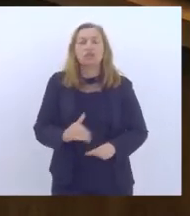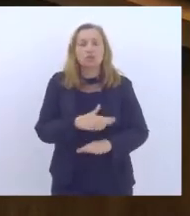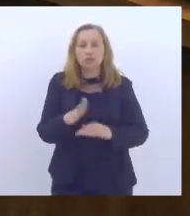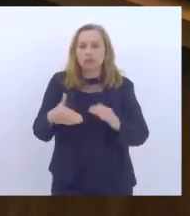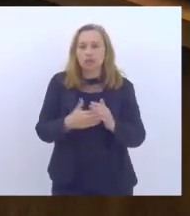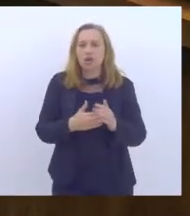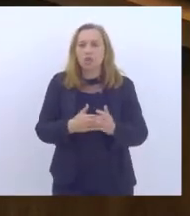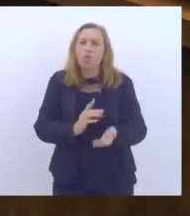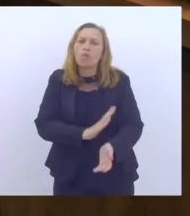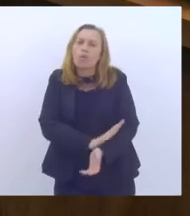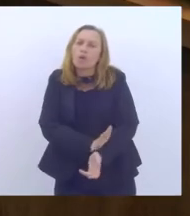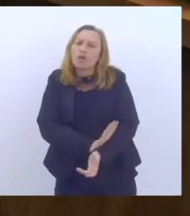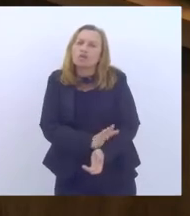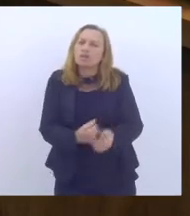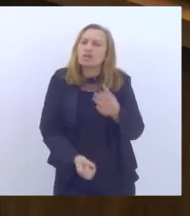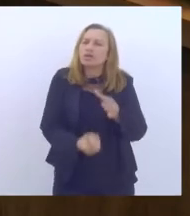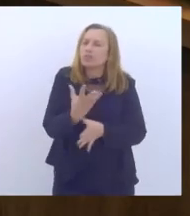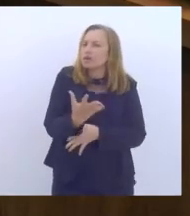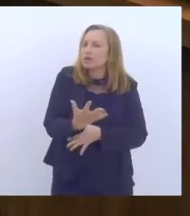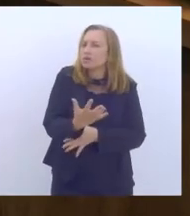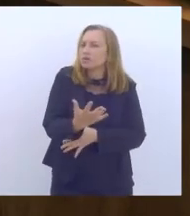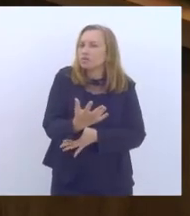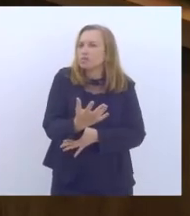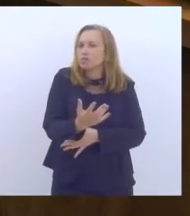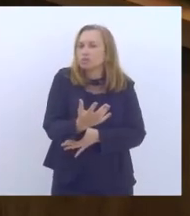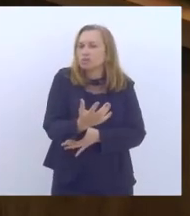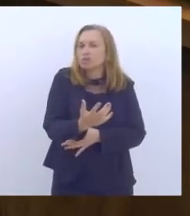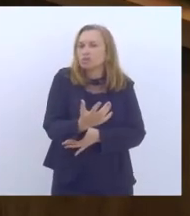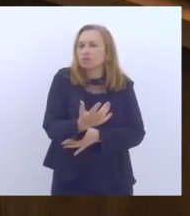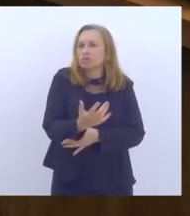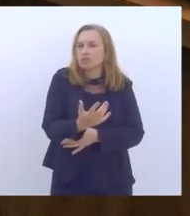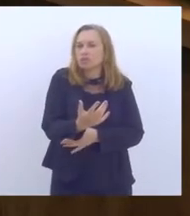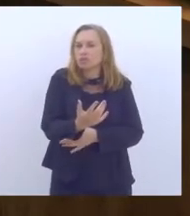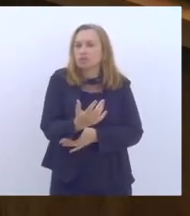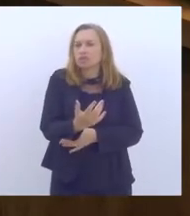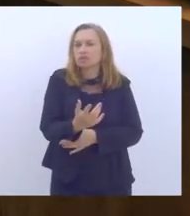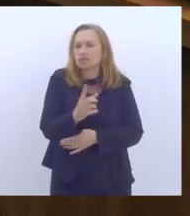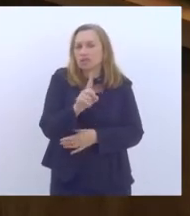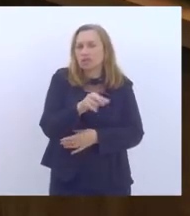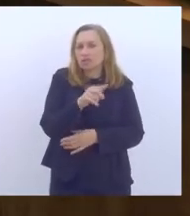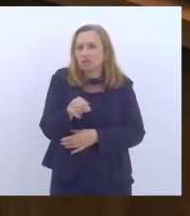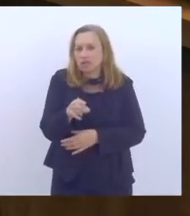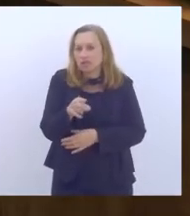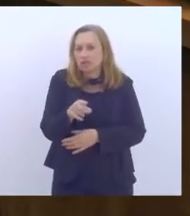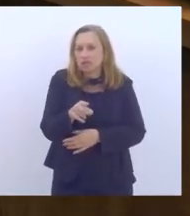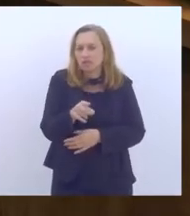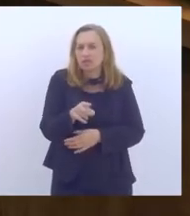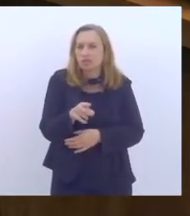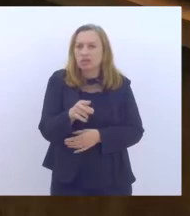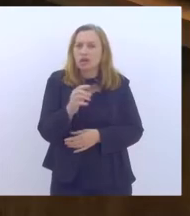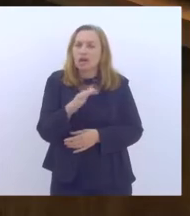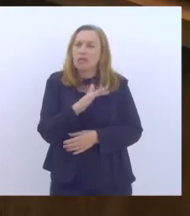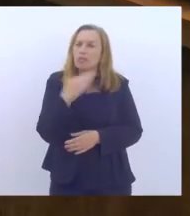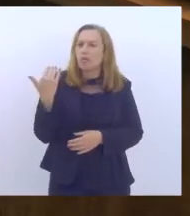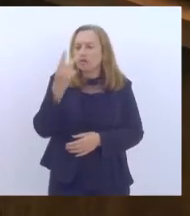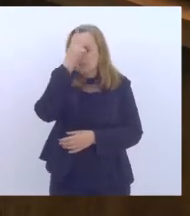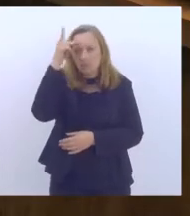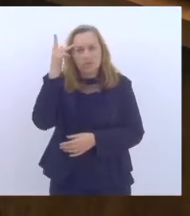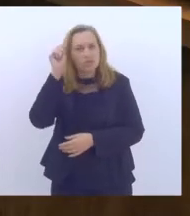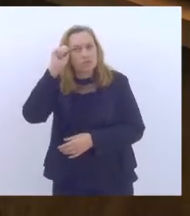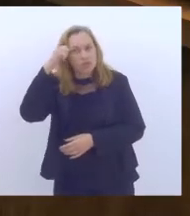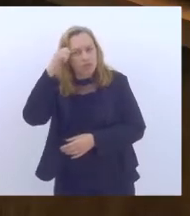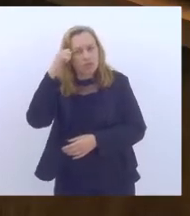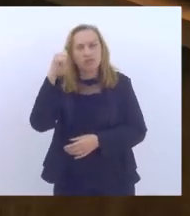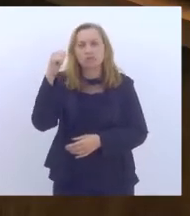o racismo ele produz anomalias como essa a naturalização da execução de pessoas